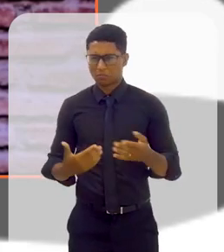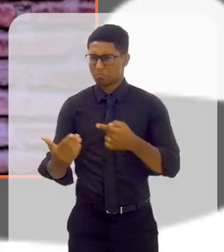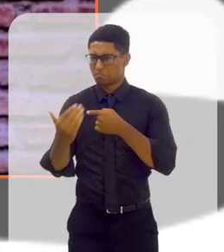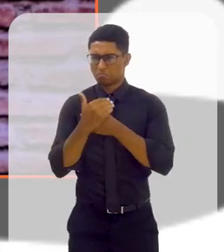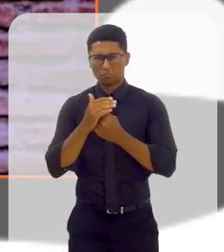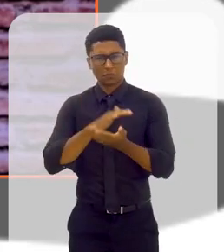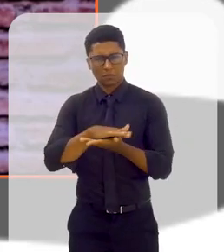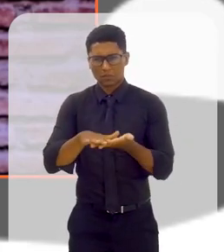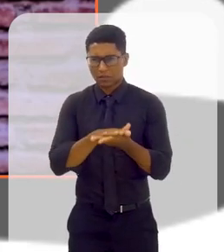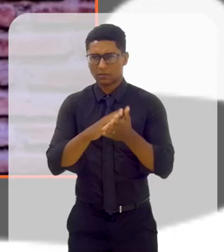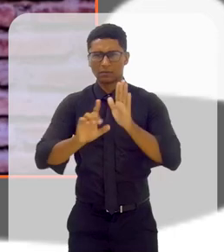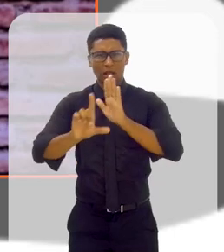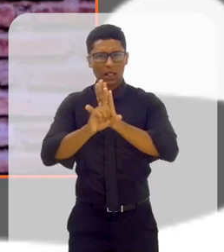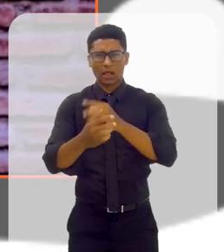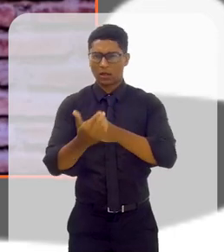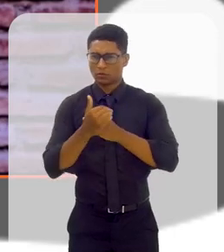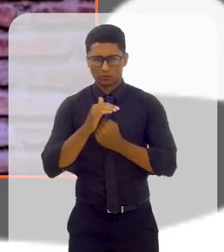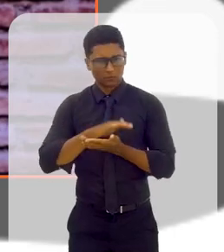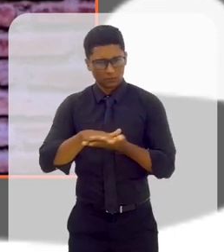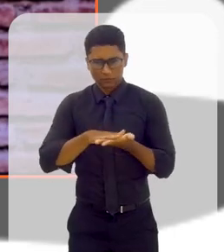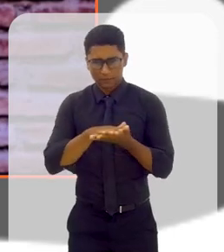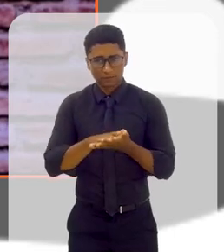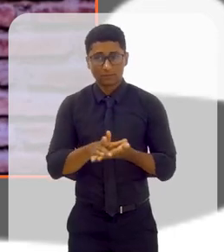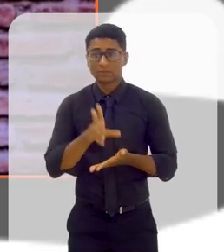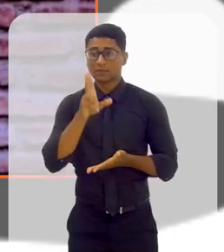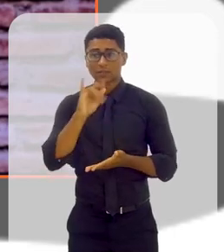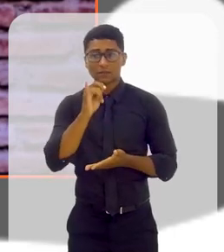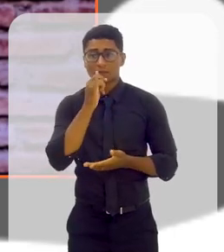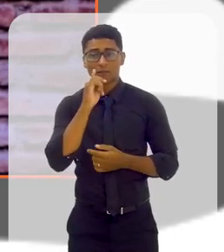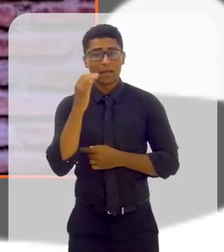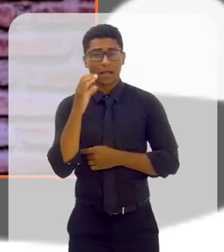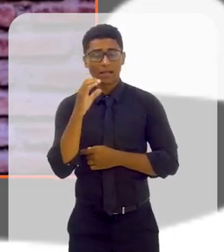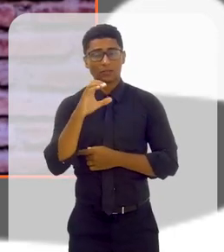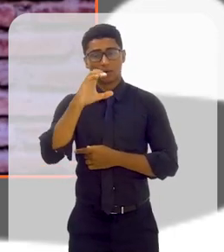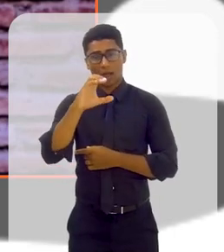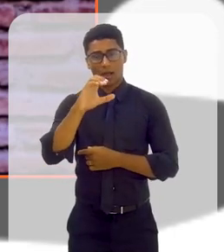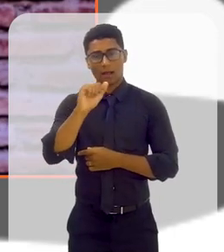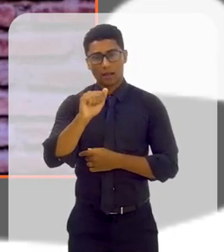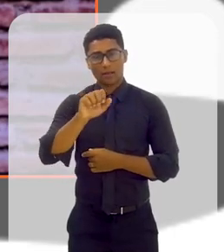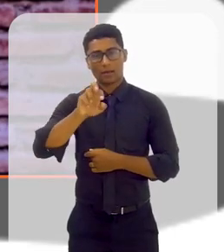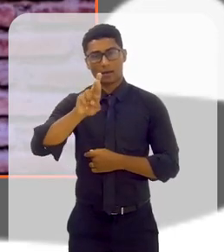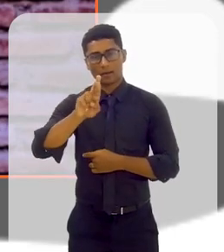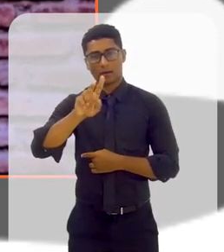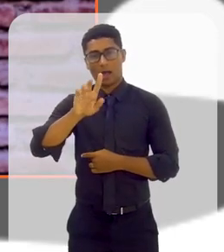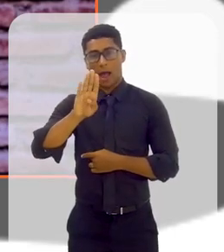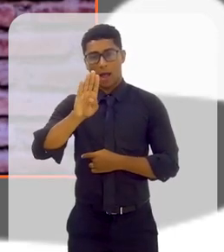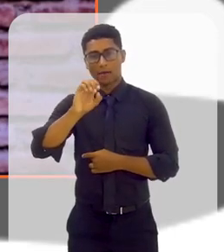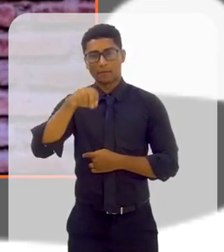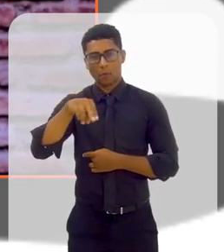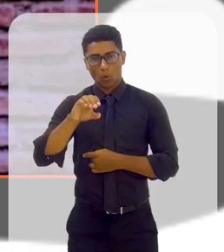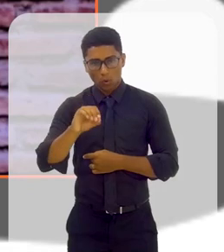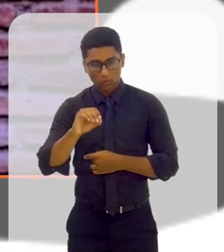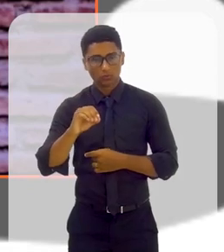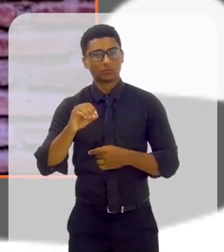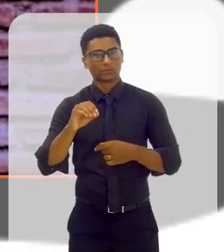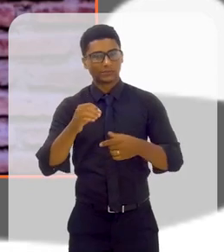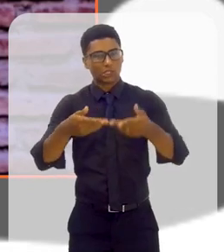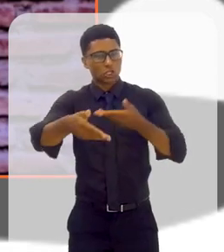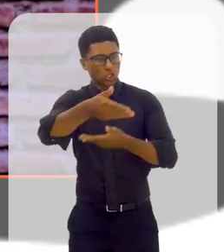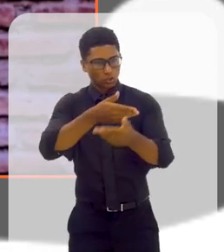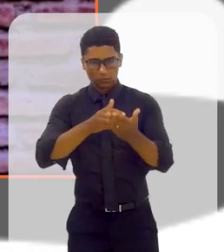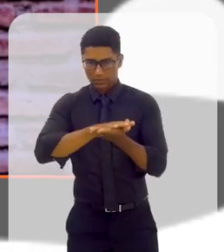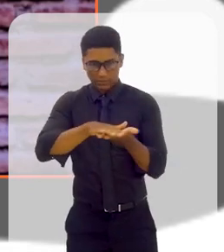não vai dar payback se eu não tiver a comercialização do crédito de carbono. Ou seja, no nosso modelo de negócio, o crédito